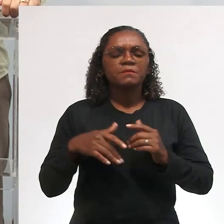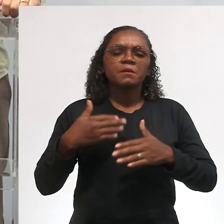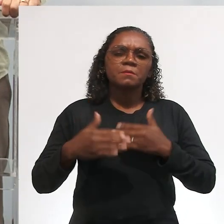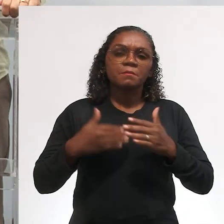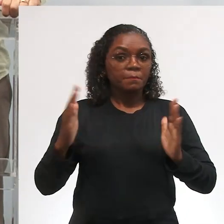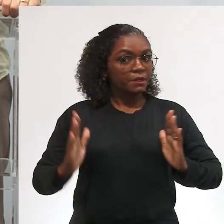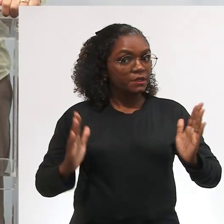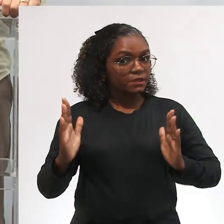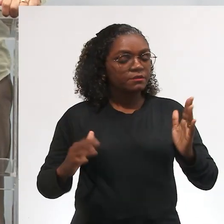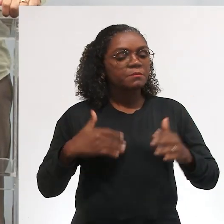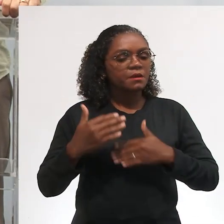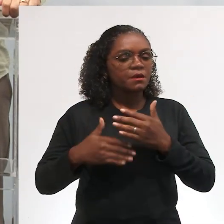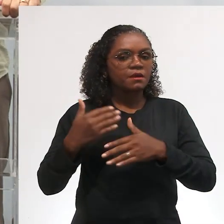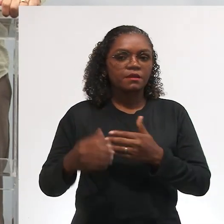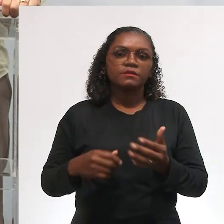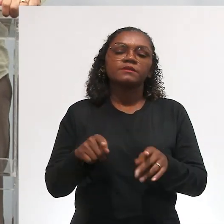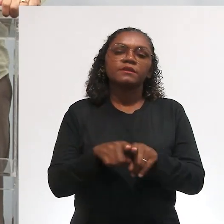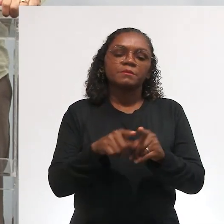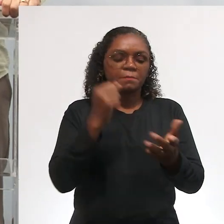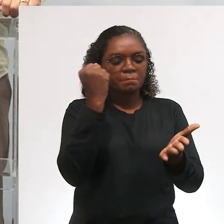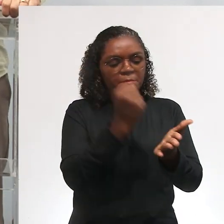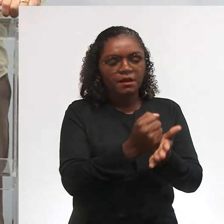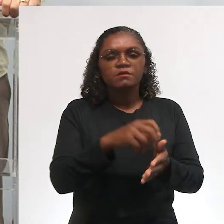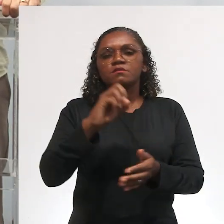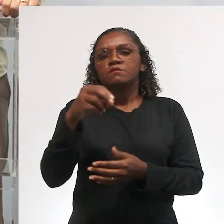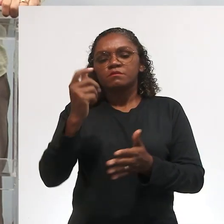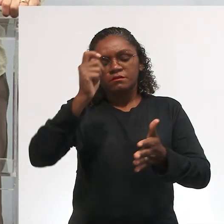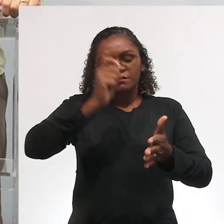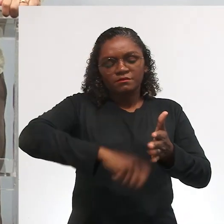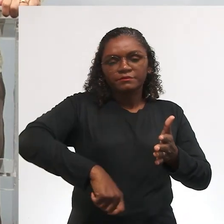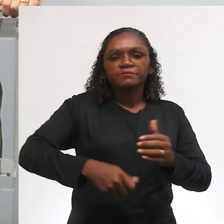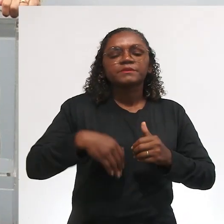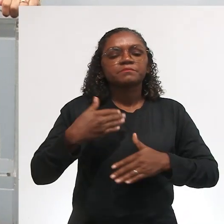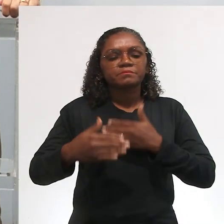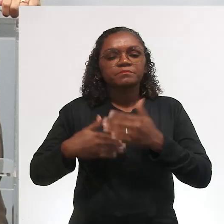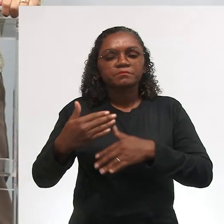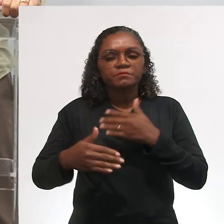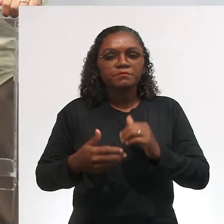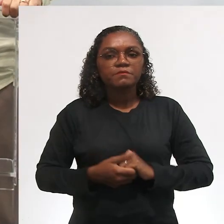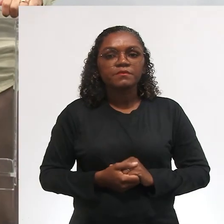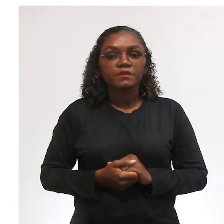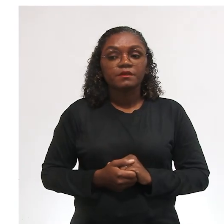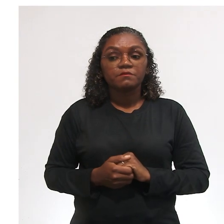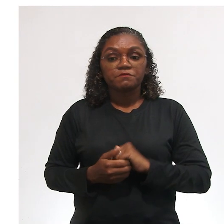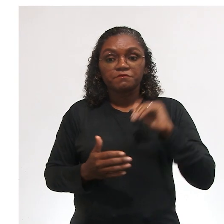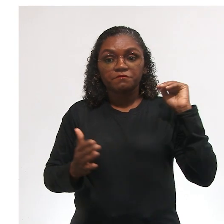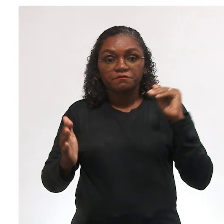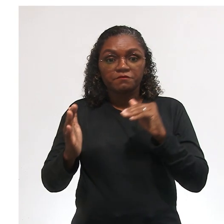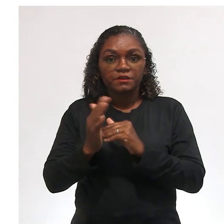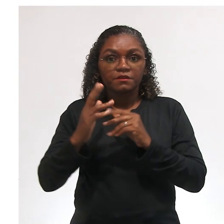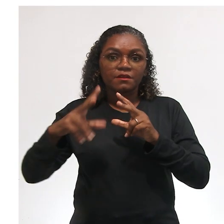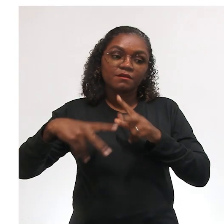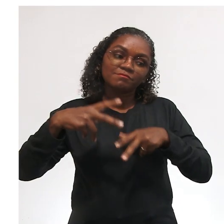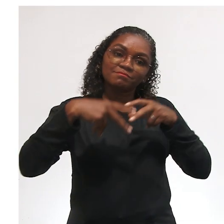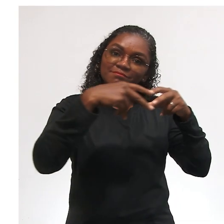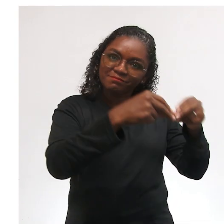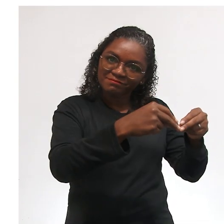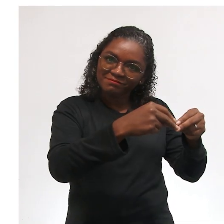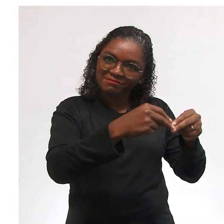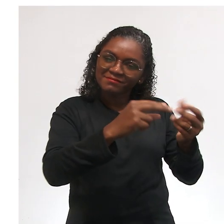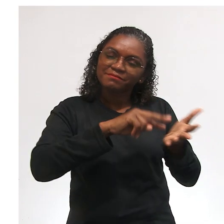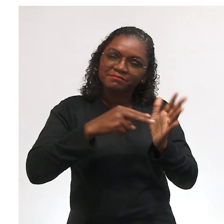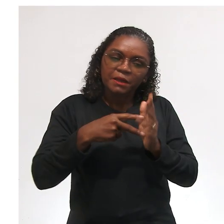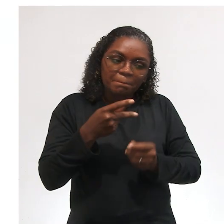aqueles carimbos de visto, aquelas questões que o aluno fez, vai valer para ele algum brinde. Outros exemplos, vamos lá, de